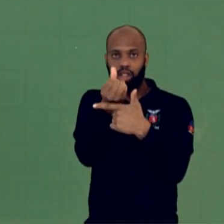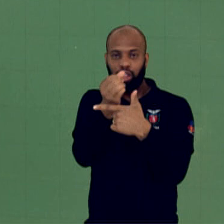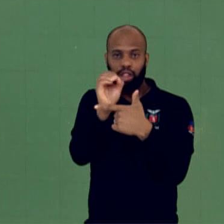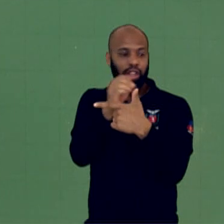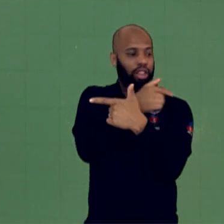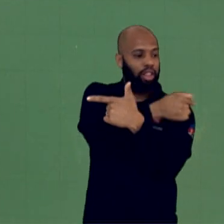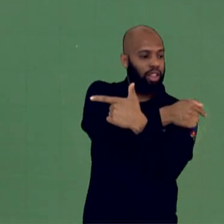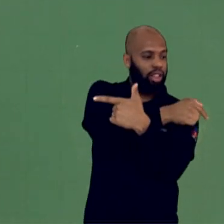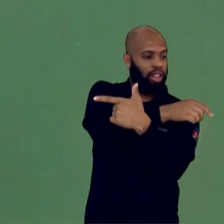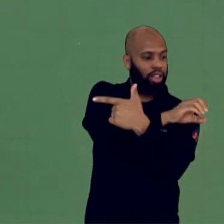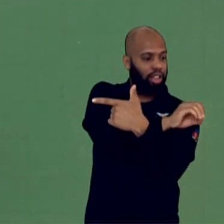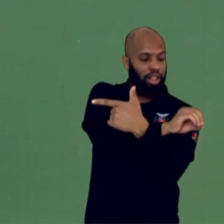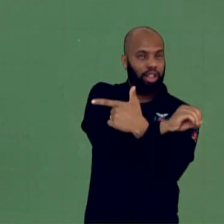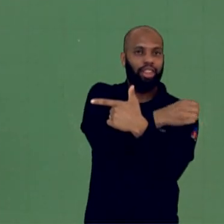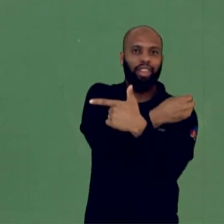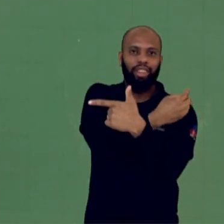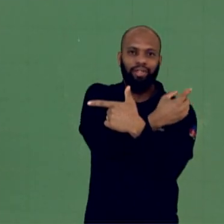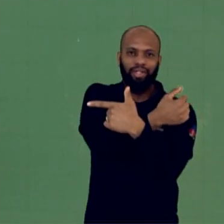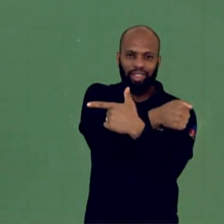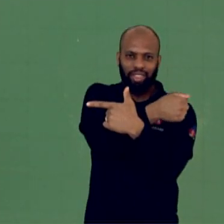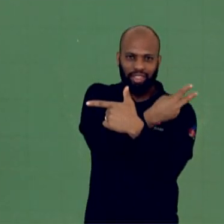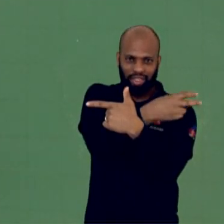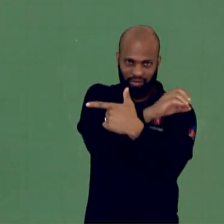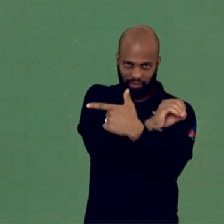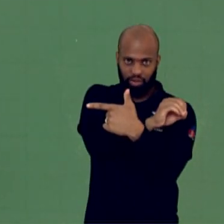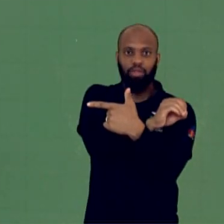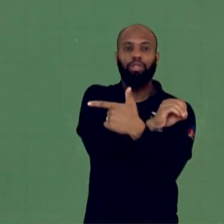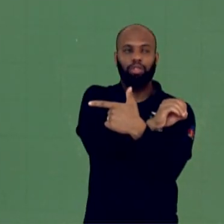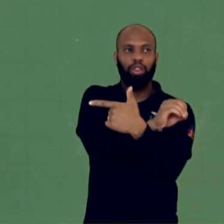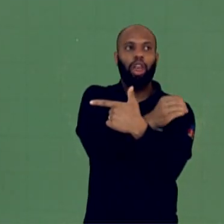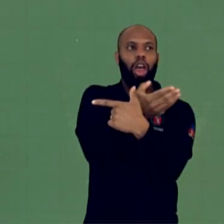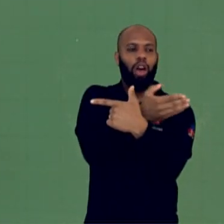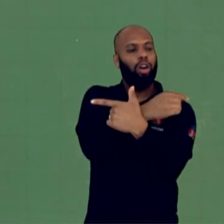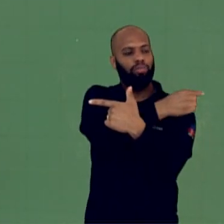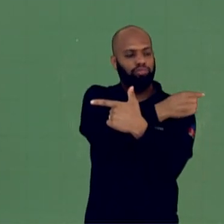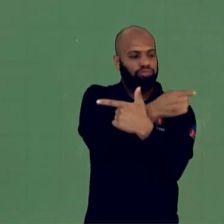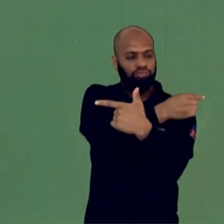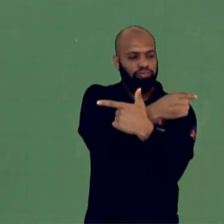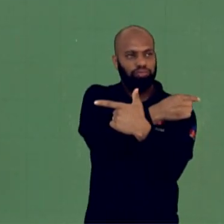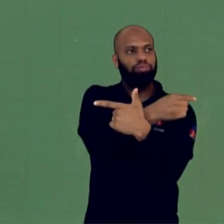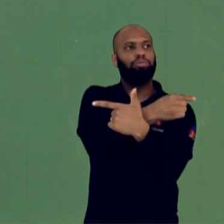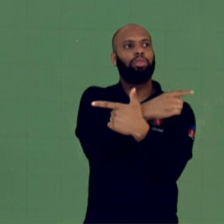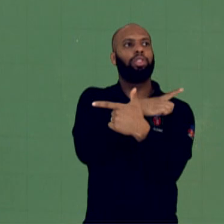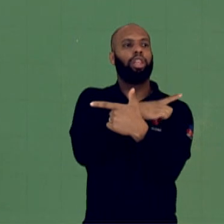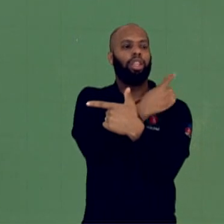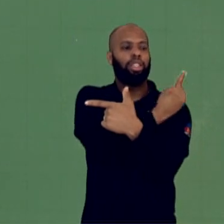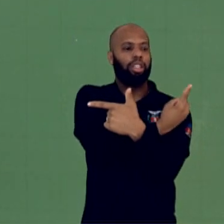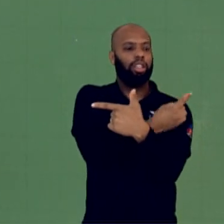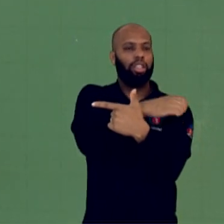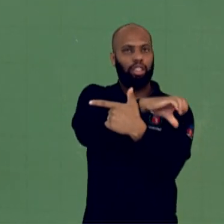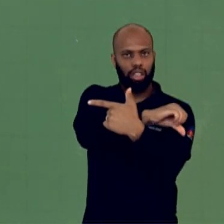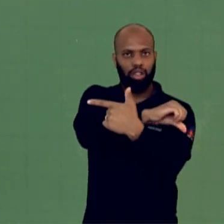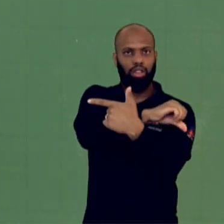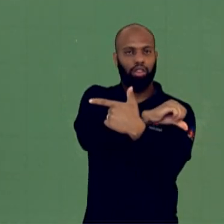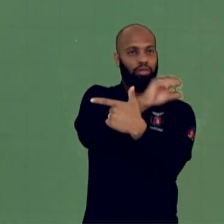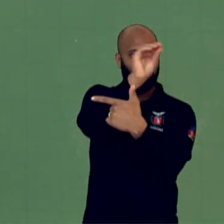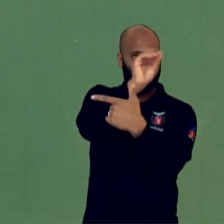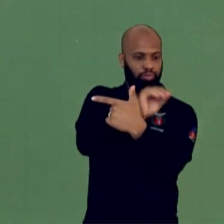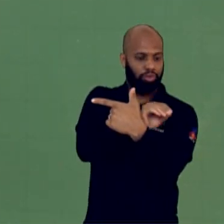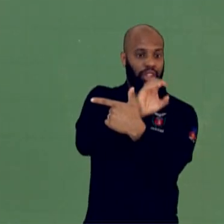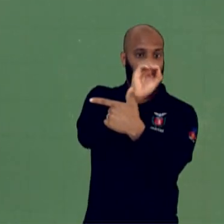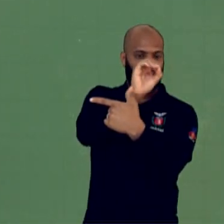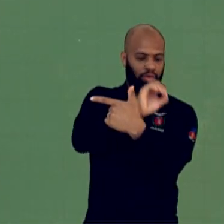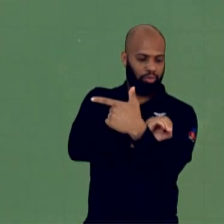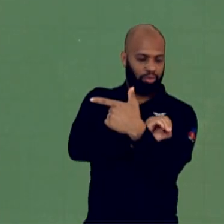720. Aqui nós teremos, né, 9, 1 e 1, 119. Baixei o zero.